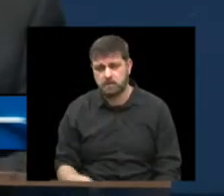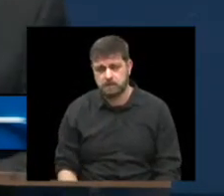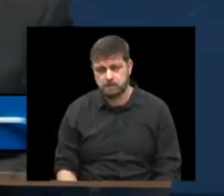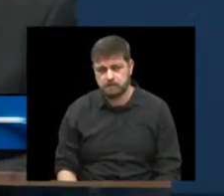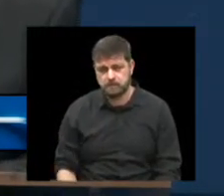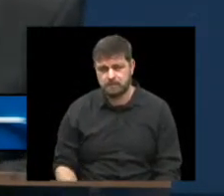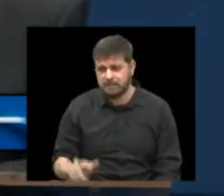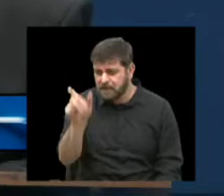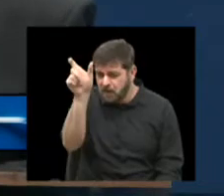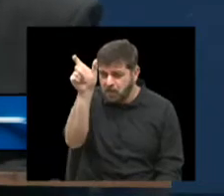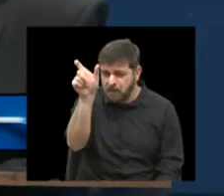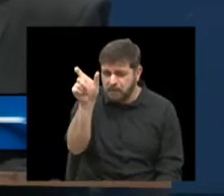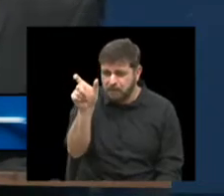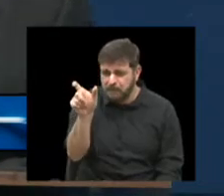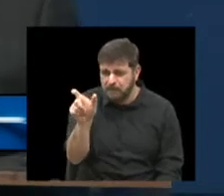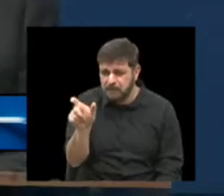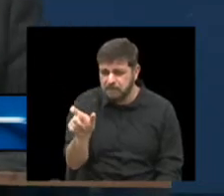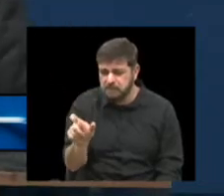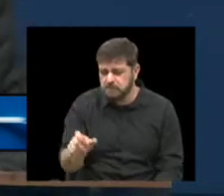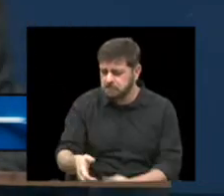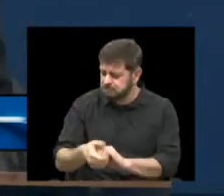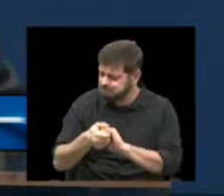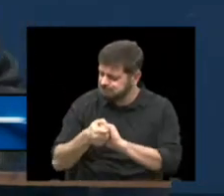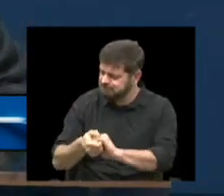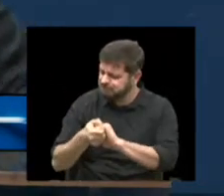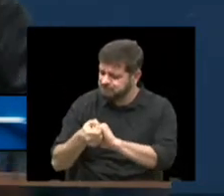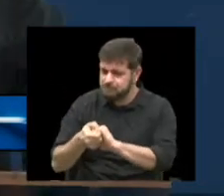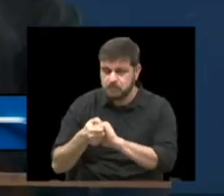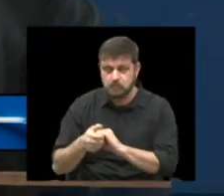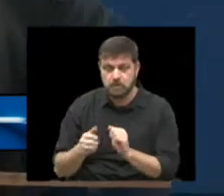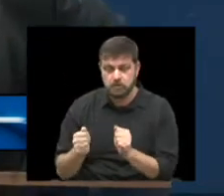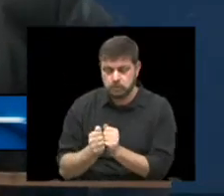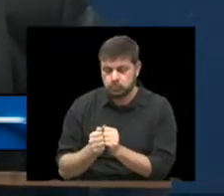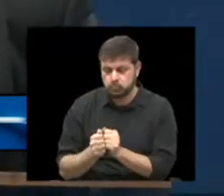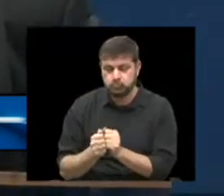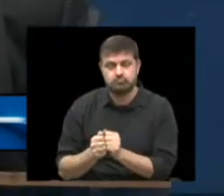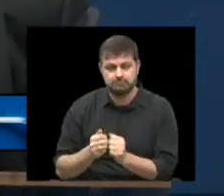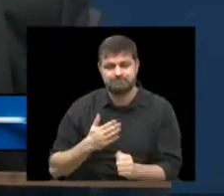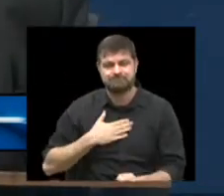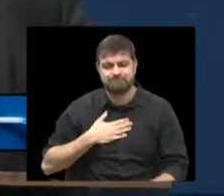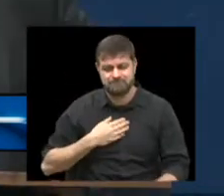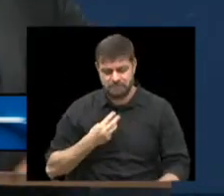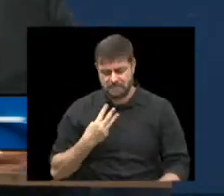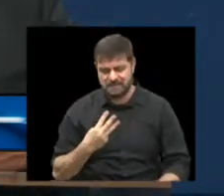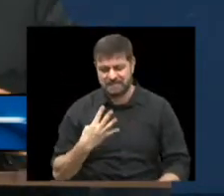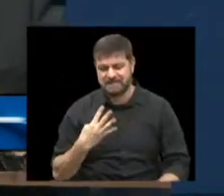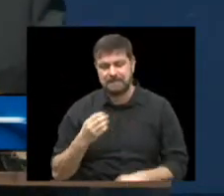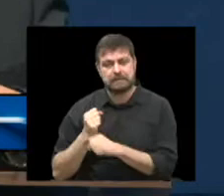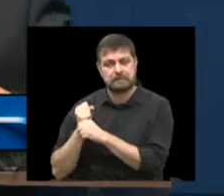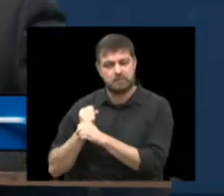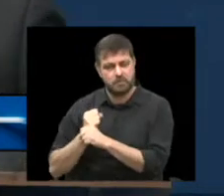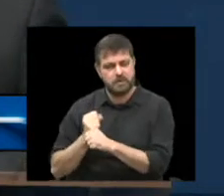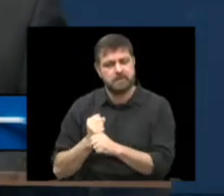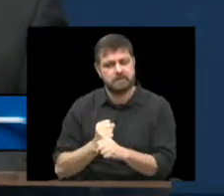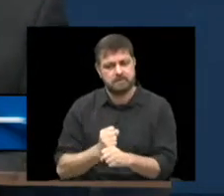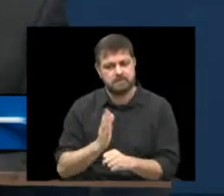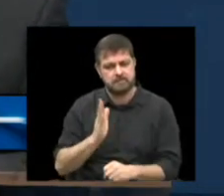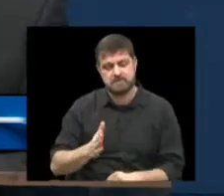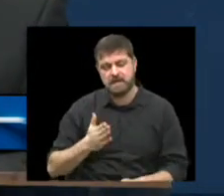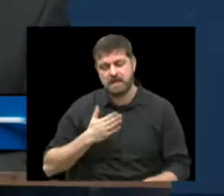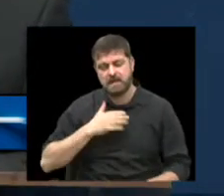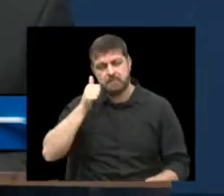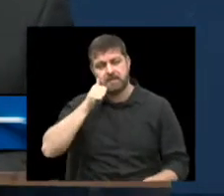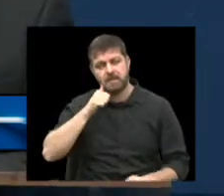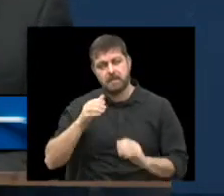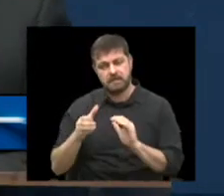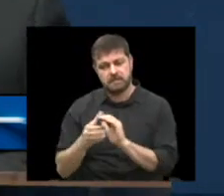saudar uma pessoa que está caminhando comigo já há 34 anos e por conta do Dia dos Namorados, a minha esposa,